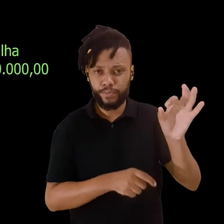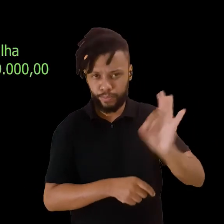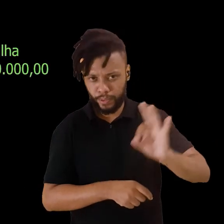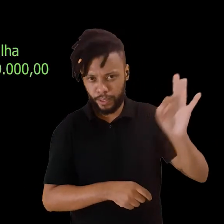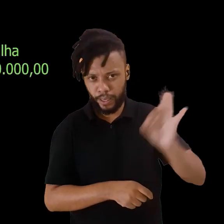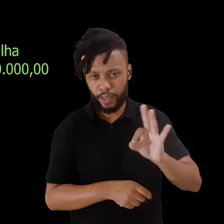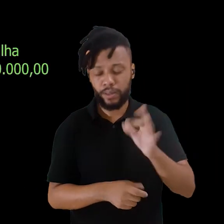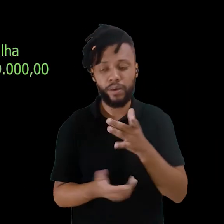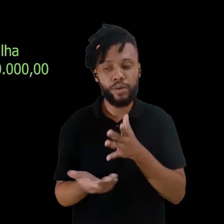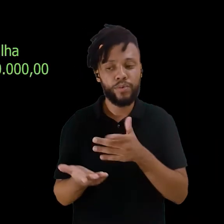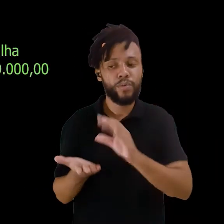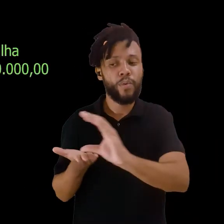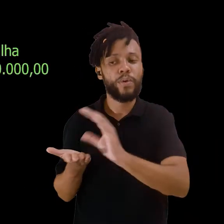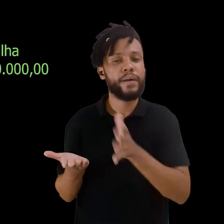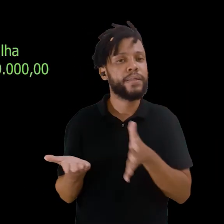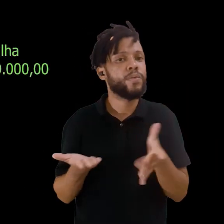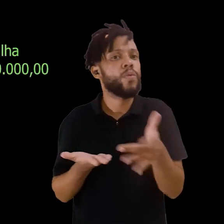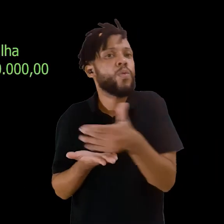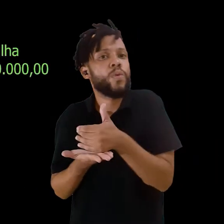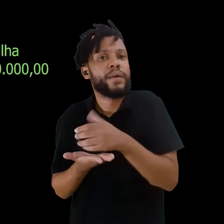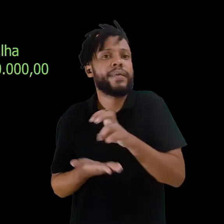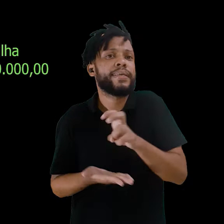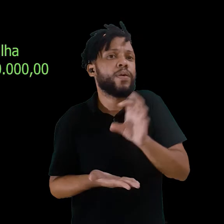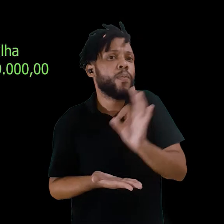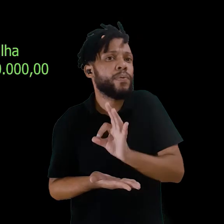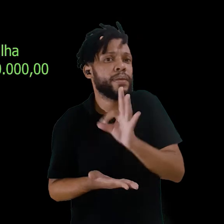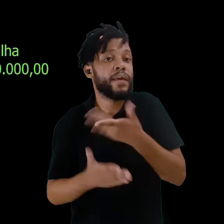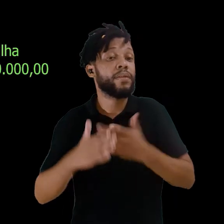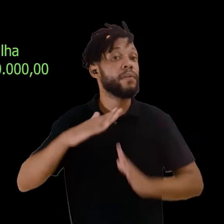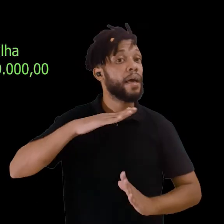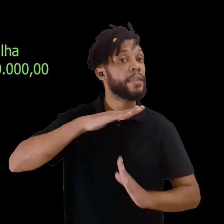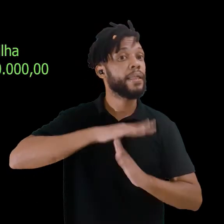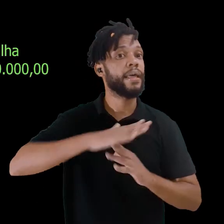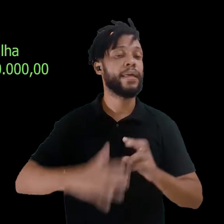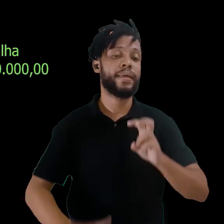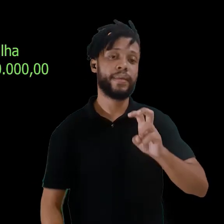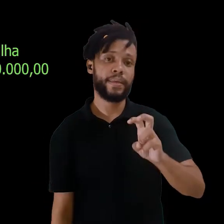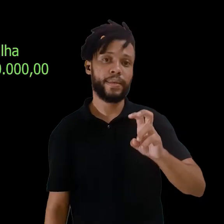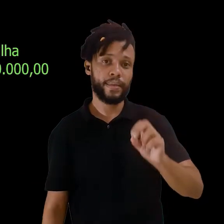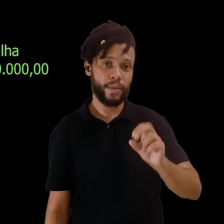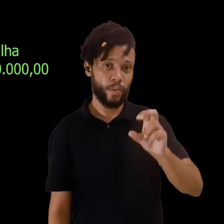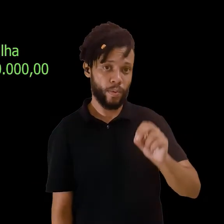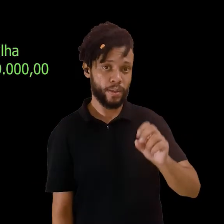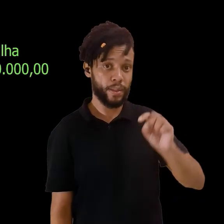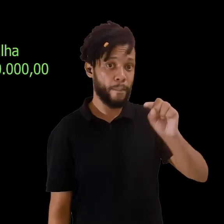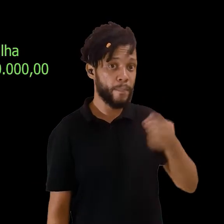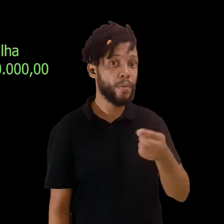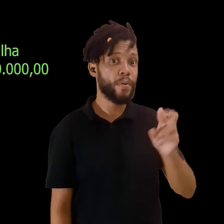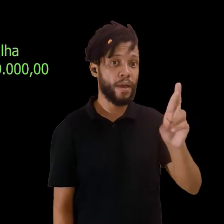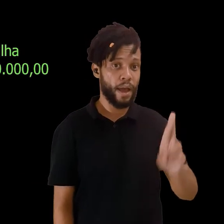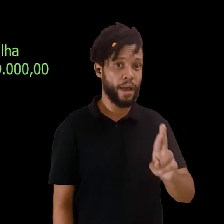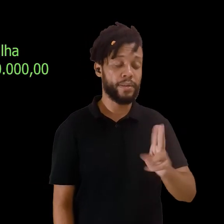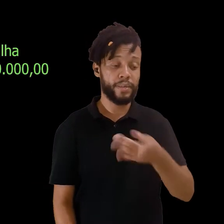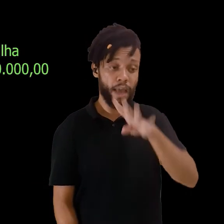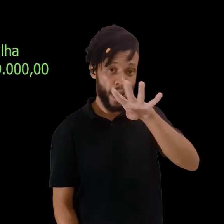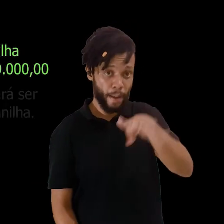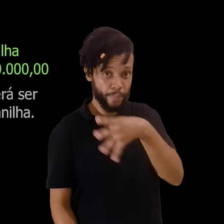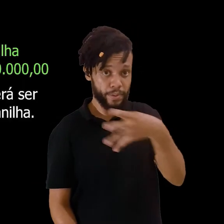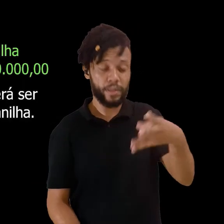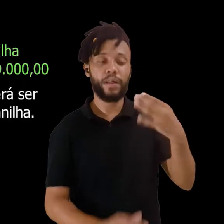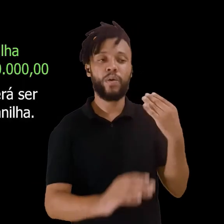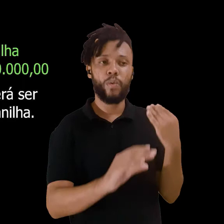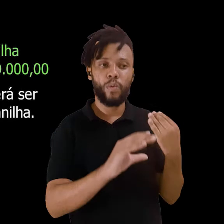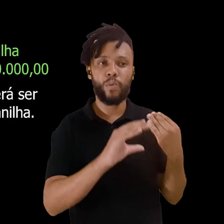de captação, que é 5%, limitado a R$50 mil. O envio da planilha ele é